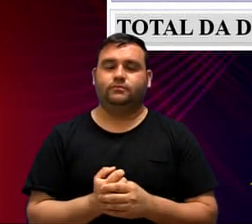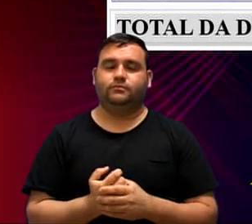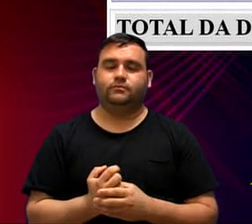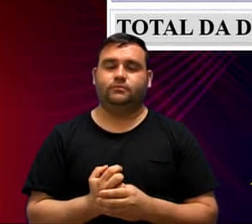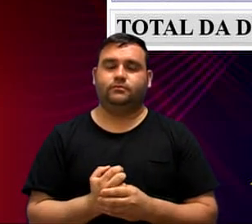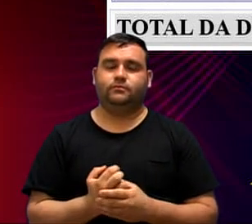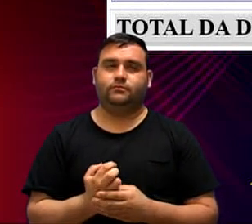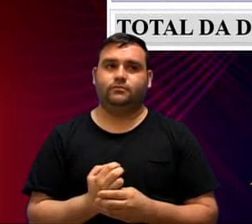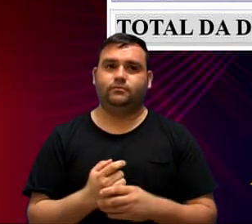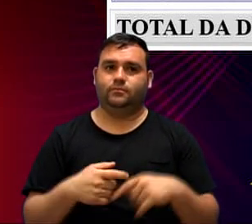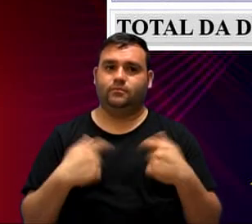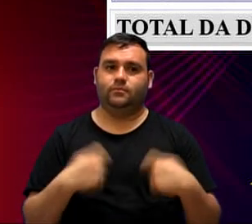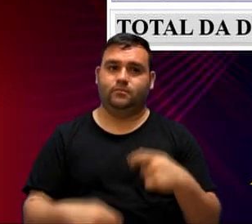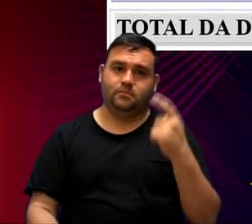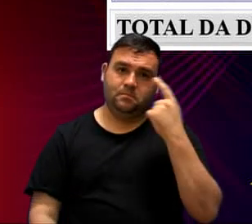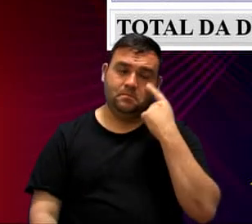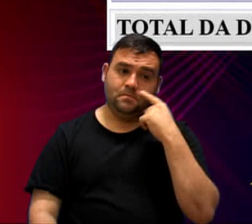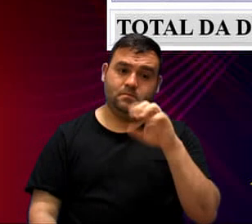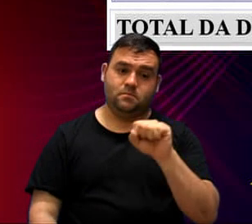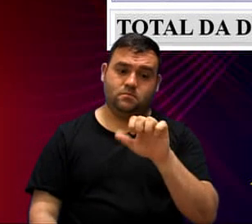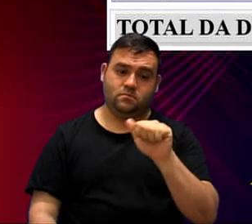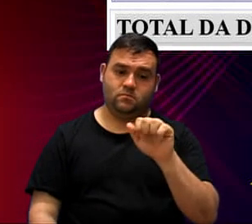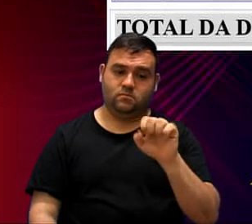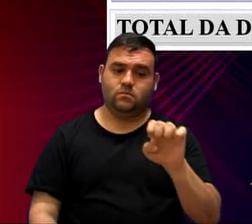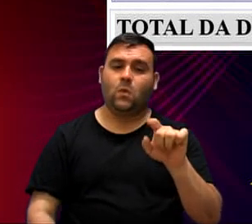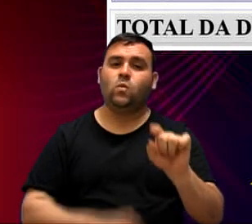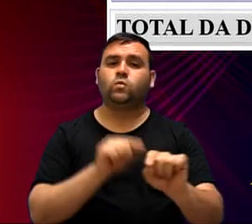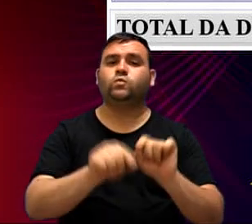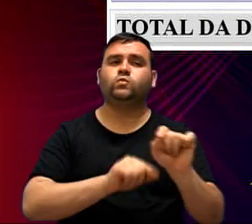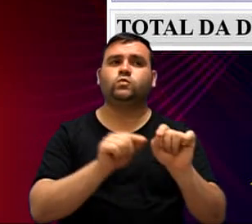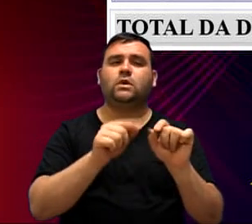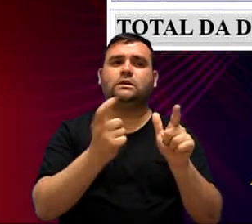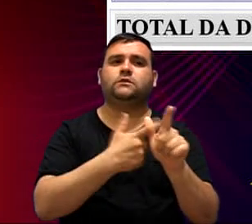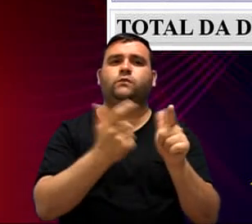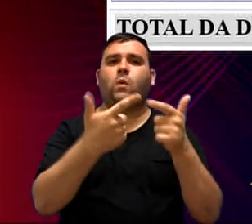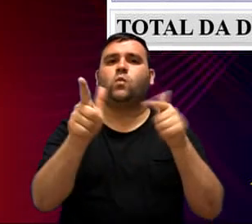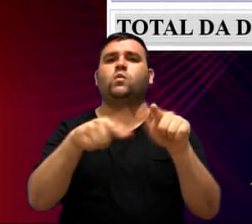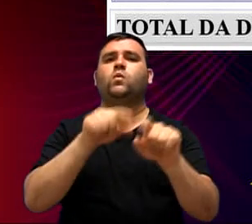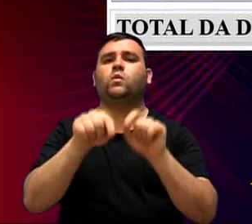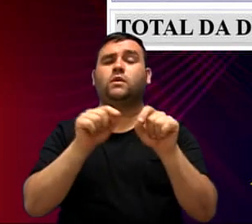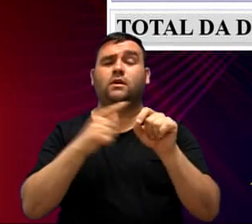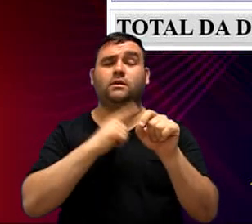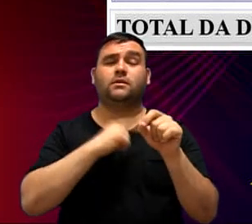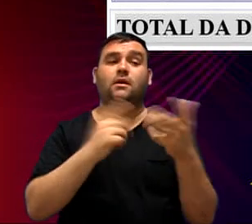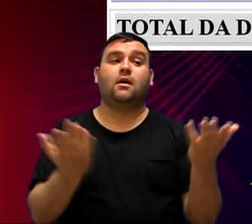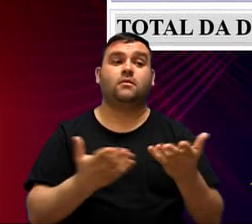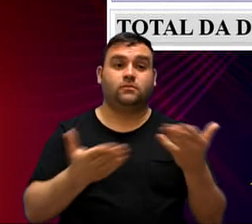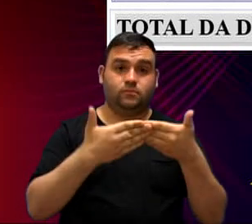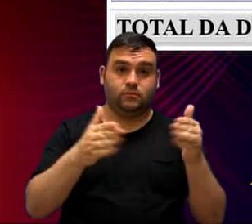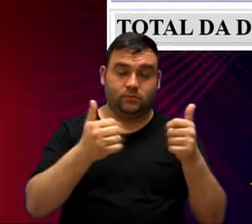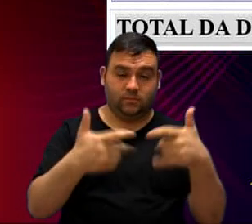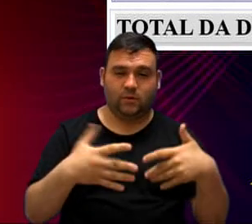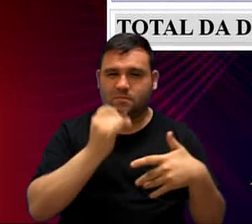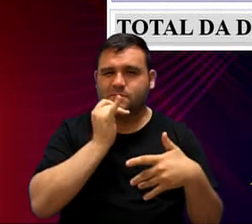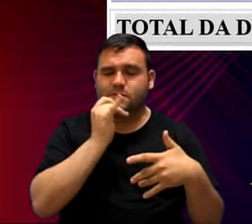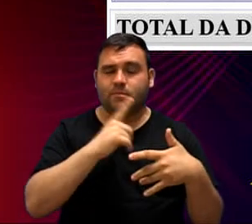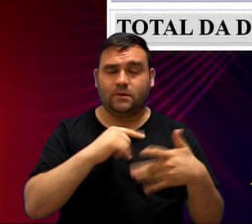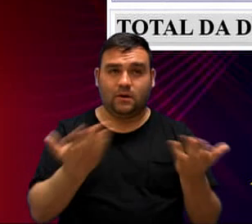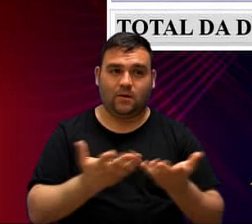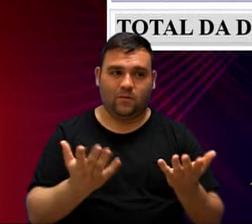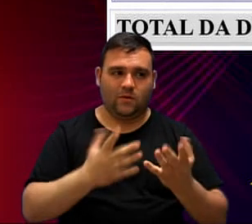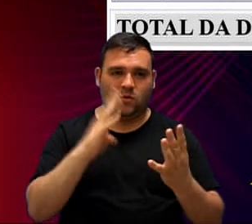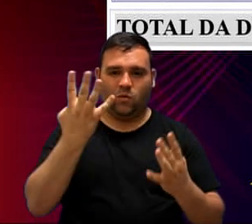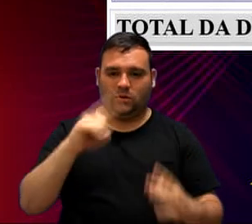É, teria que ver com o SAI o que, que é essas outras dívidas. Na verdade, o que está aberto aqui, por exemplo, nós temos aqui